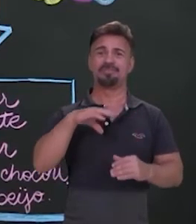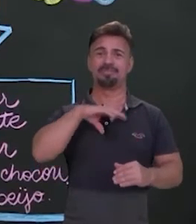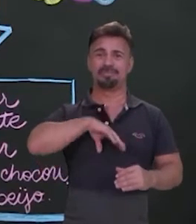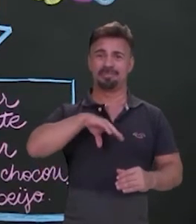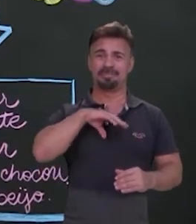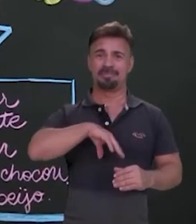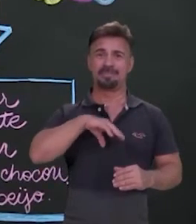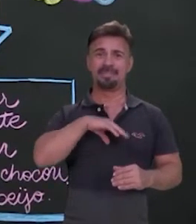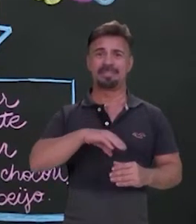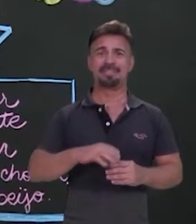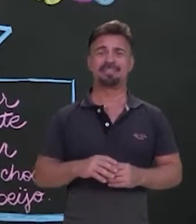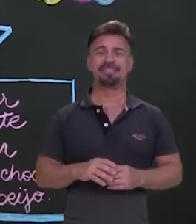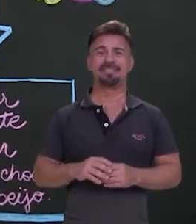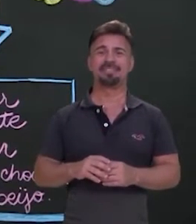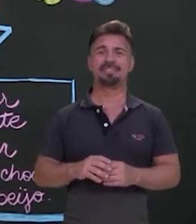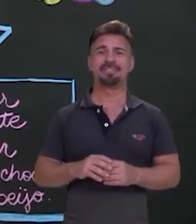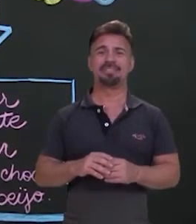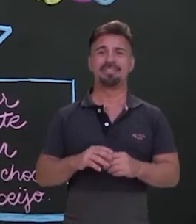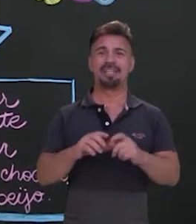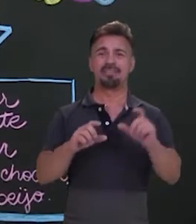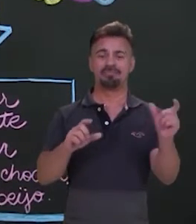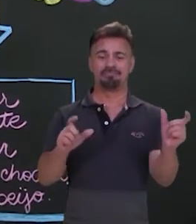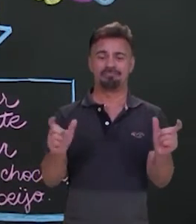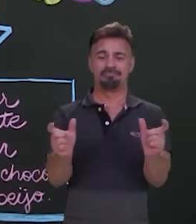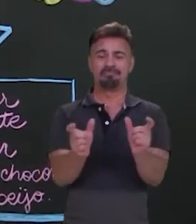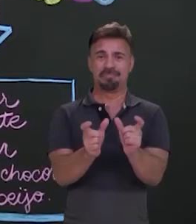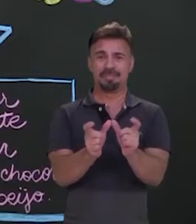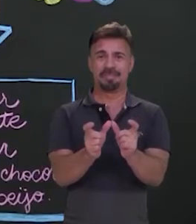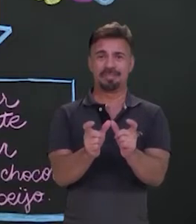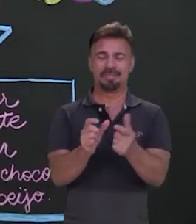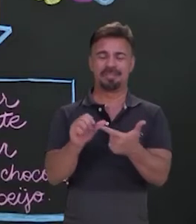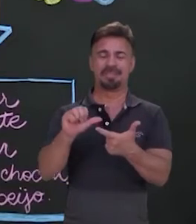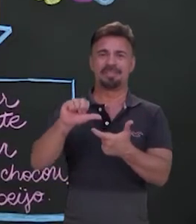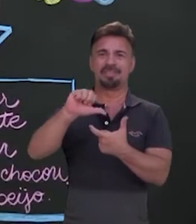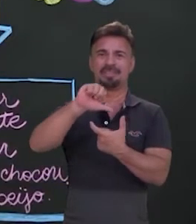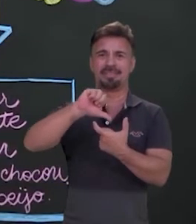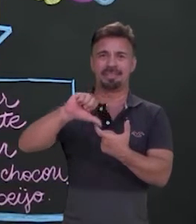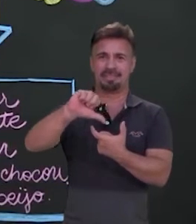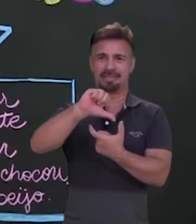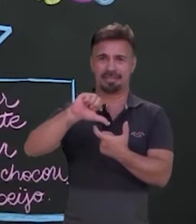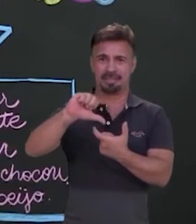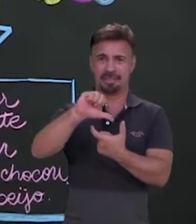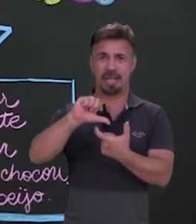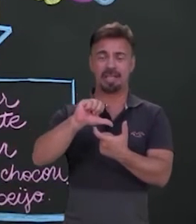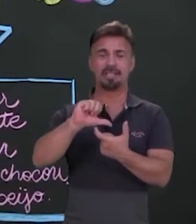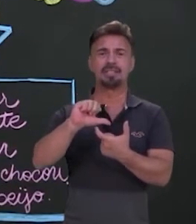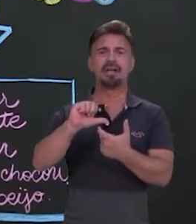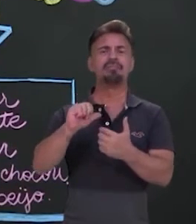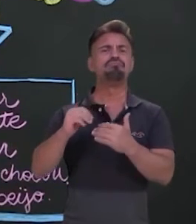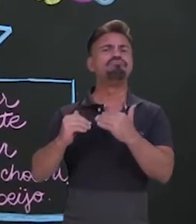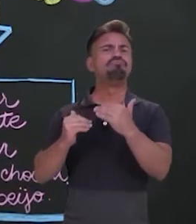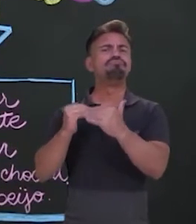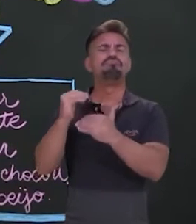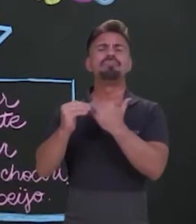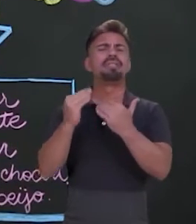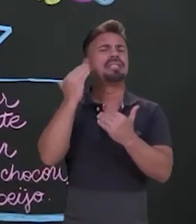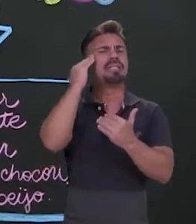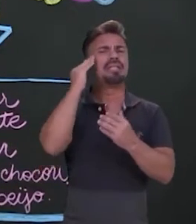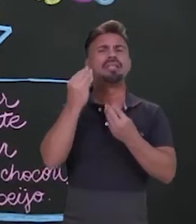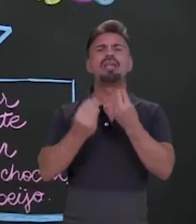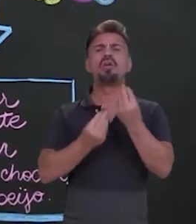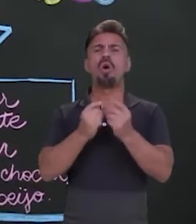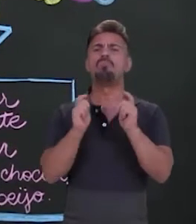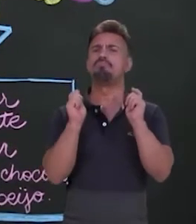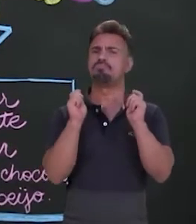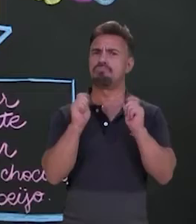língua portuguesa: a composição e a derivação. Esses processos nos auxiliam a compreender de que modo